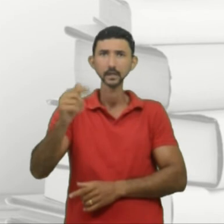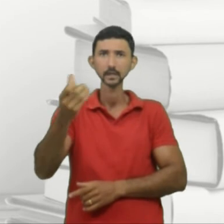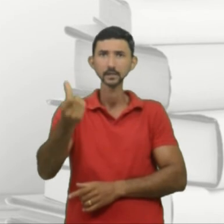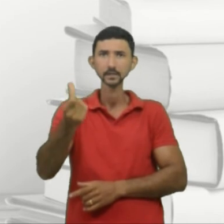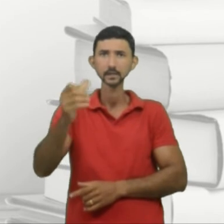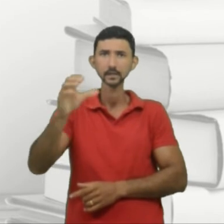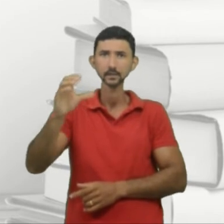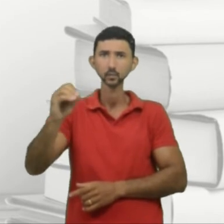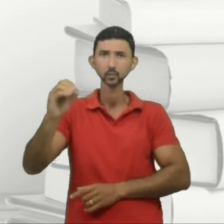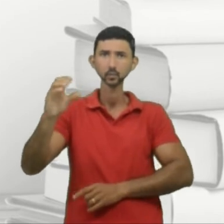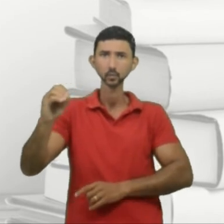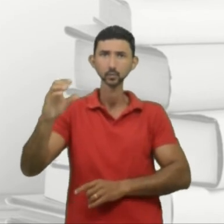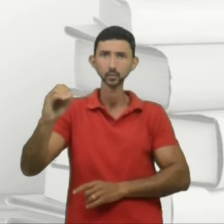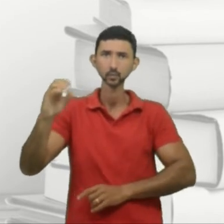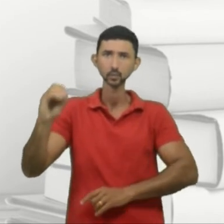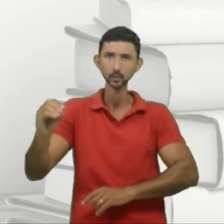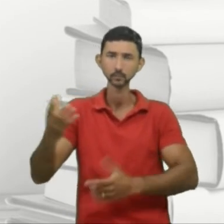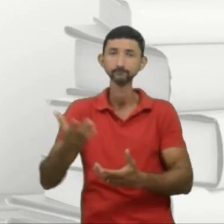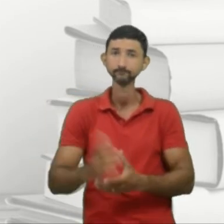175.760.000, certo?